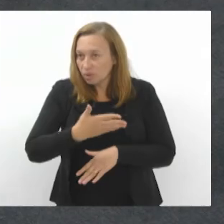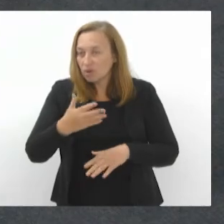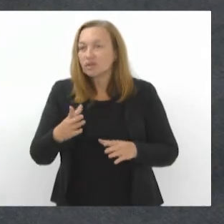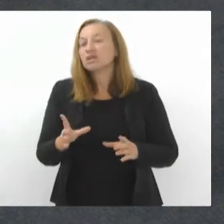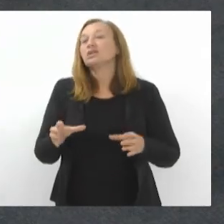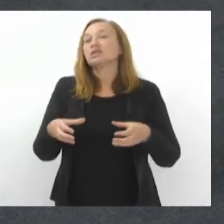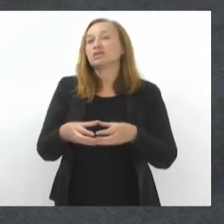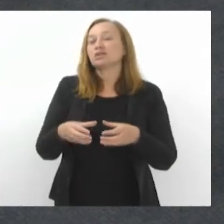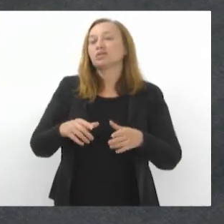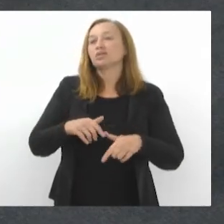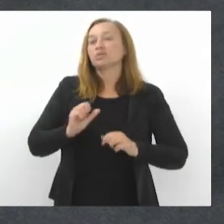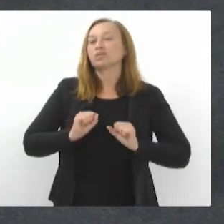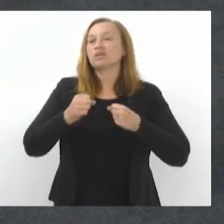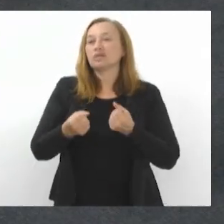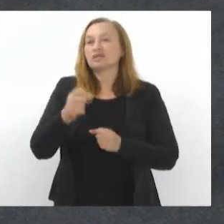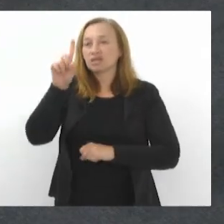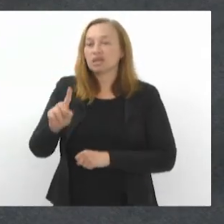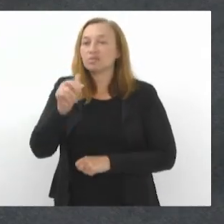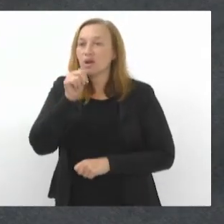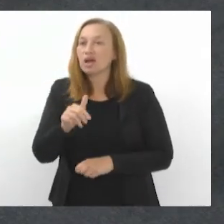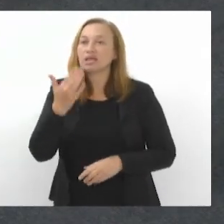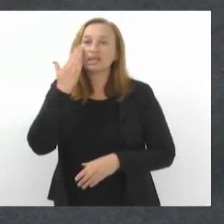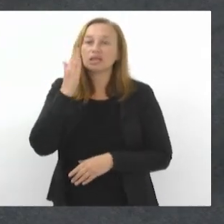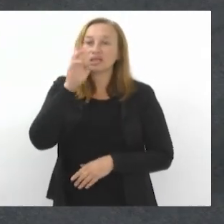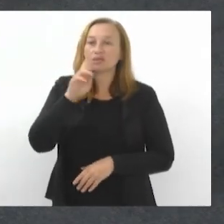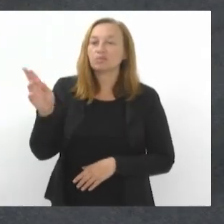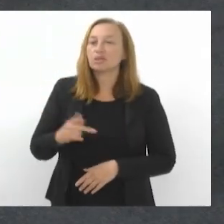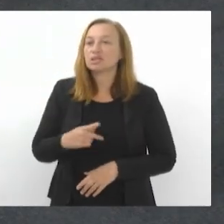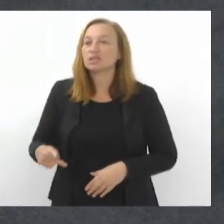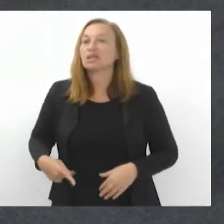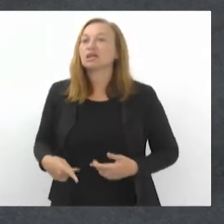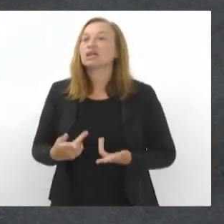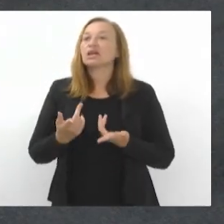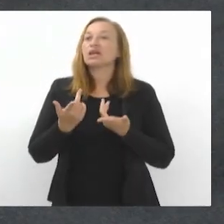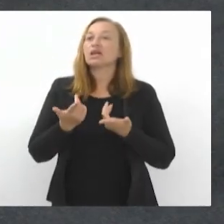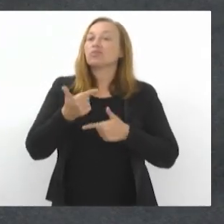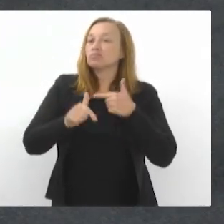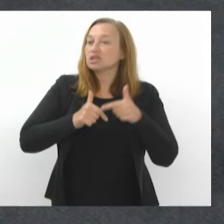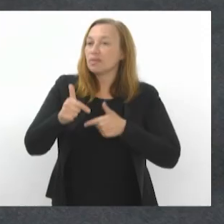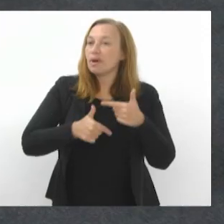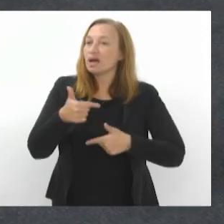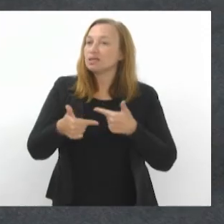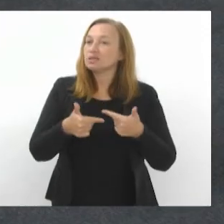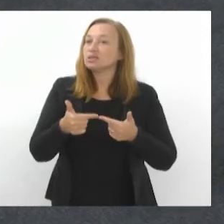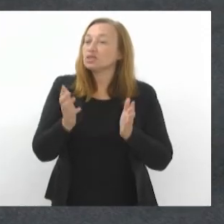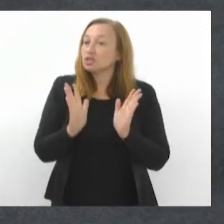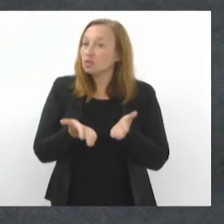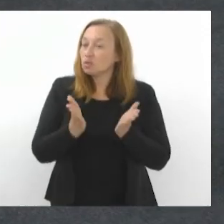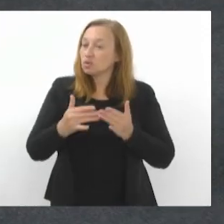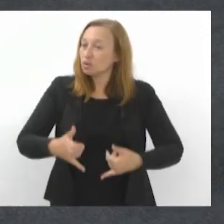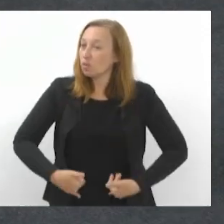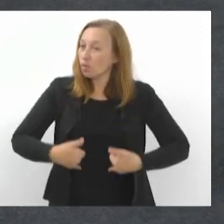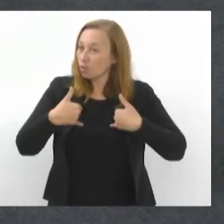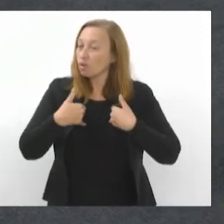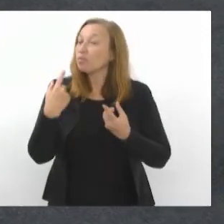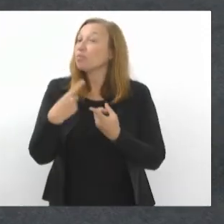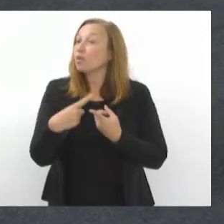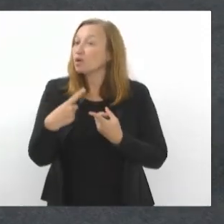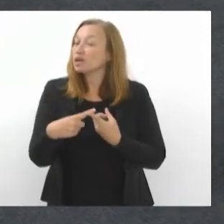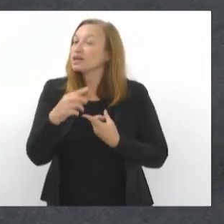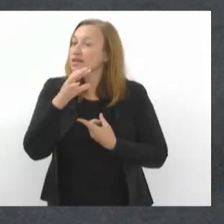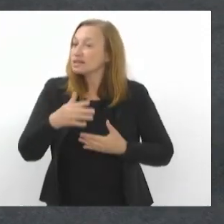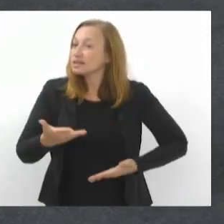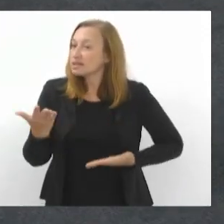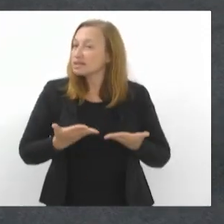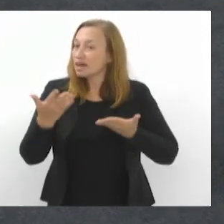Direitos da Mulher, mas também entendendo, senhor presidente, que esse é um trabalho que hoje nos orgulha porque serve